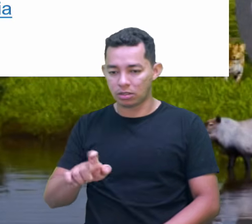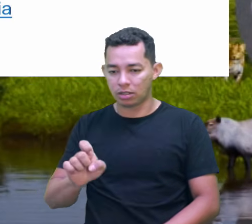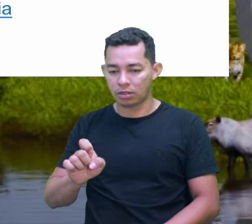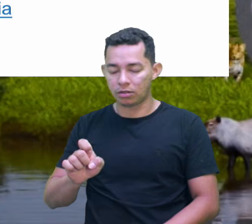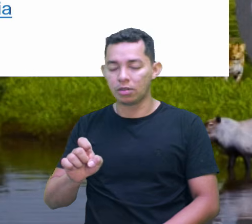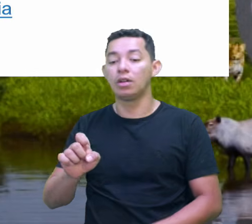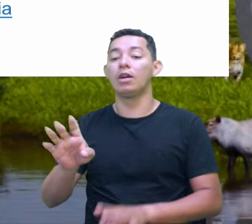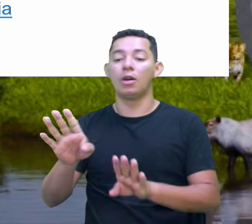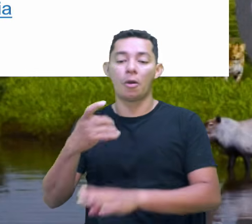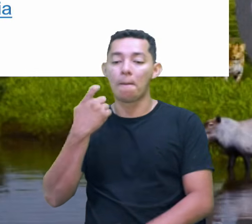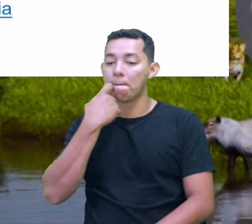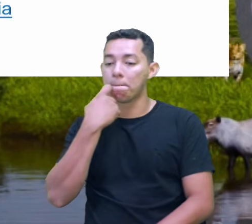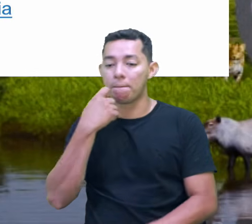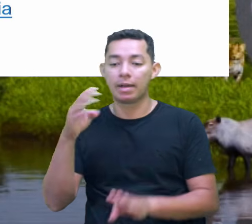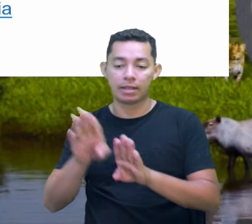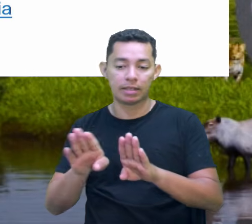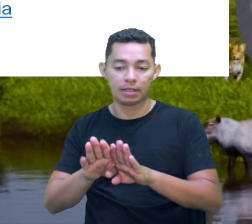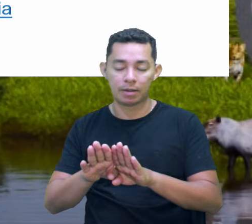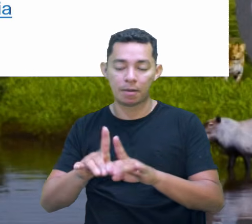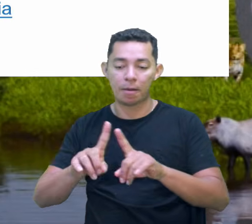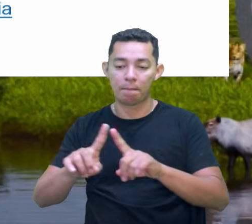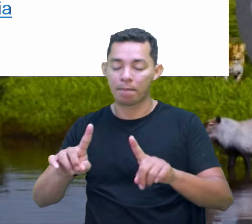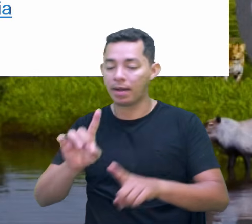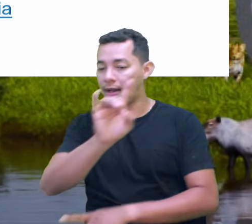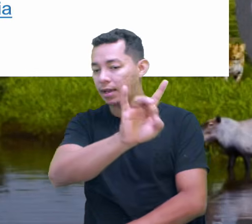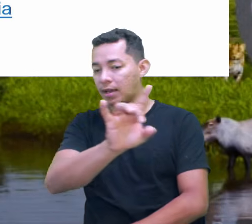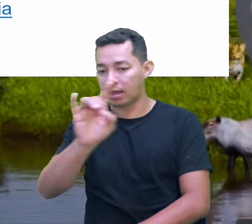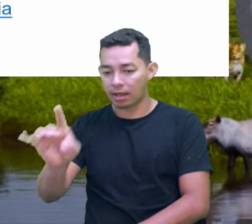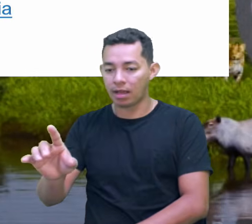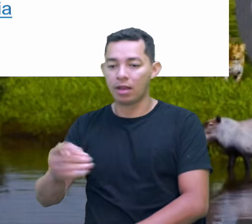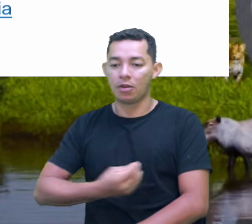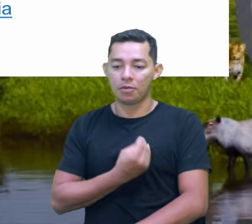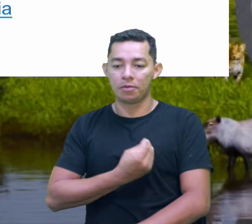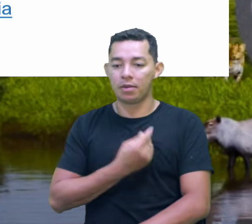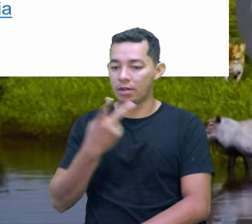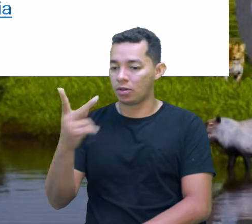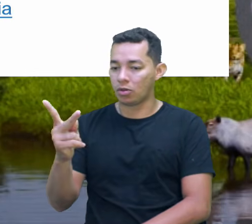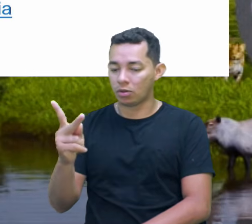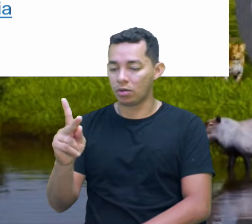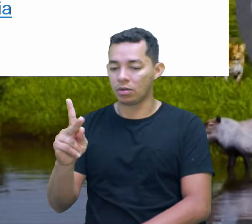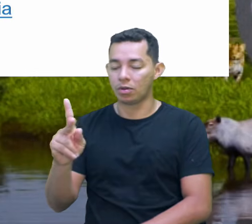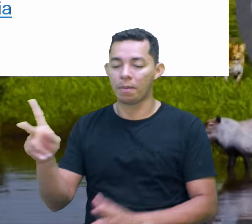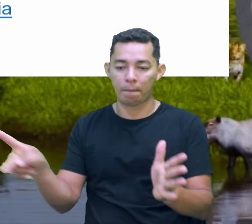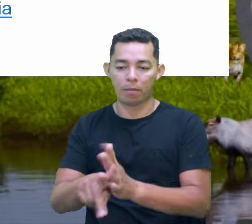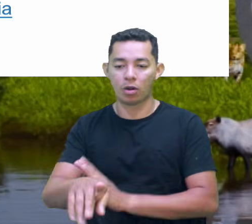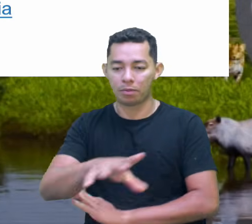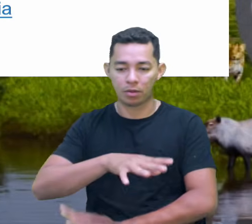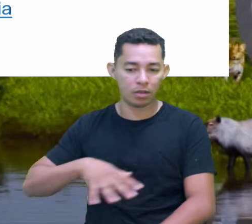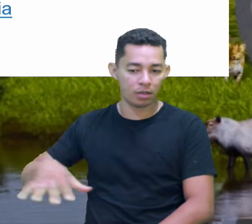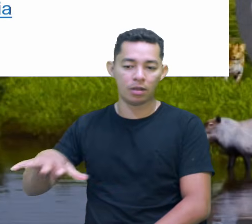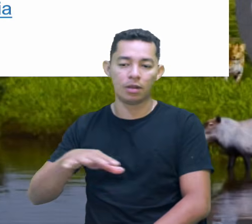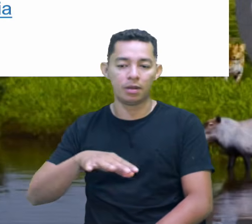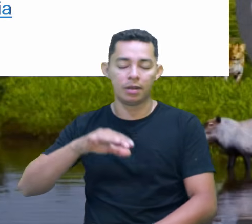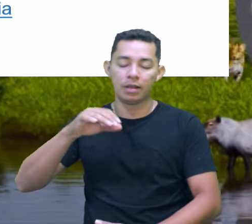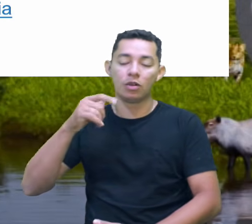consigo. Automaticamente também ele não consegue viver no ambiente que eu vivo. Mas nós temos capacidade de